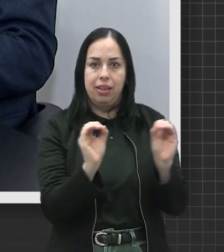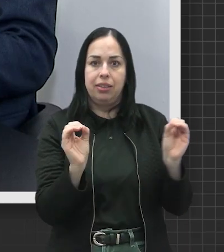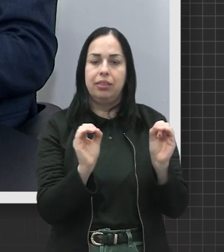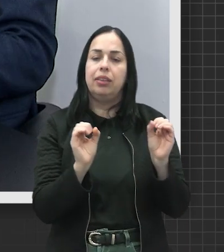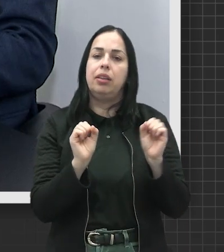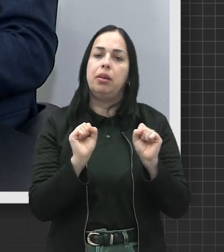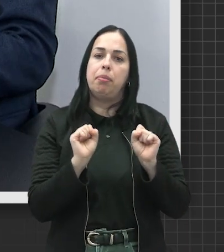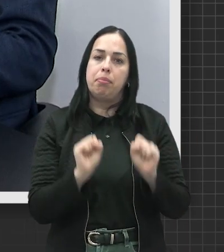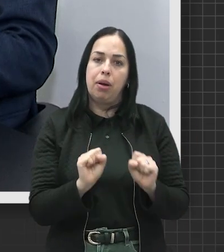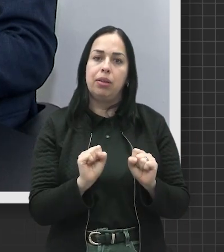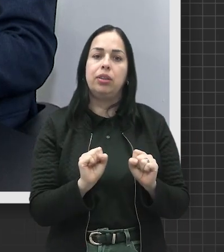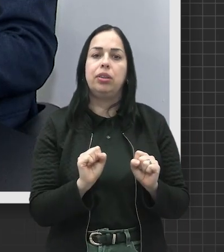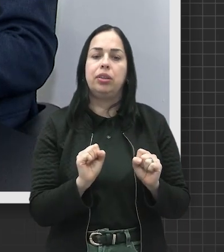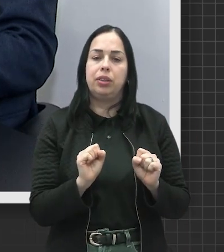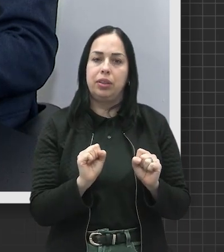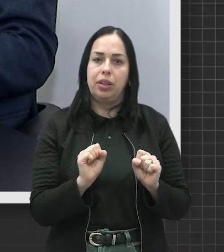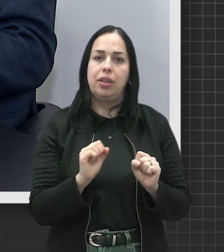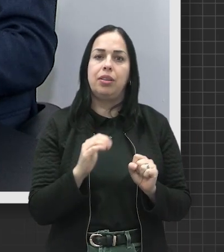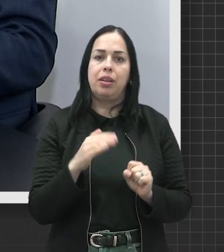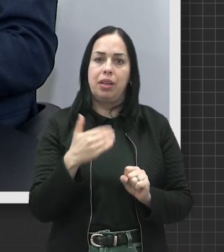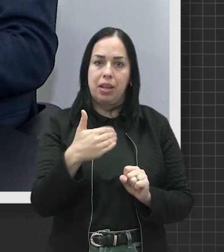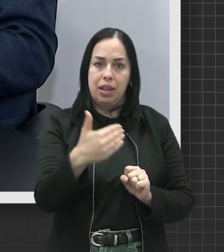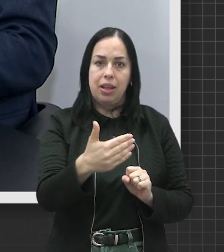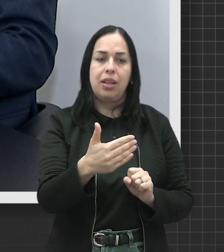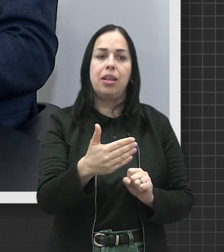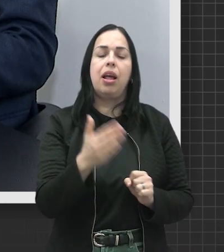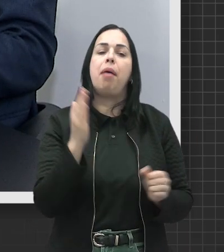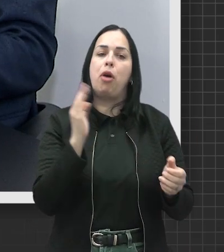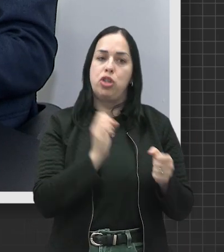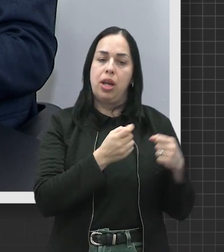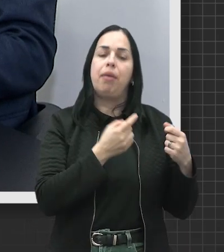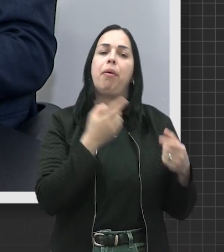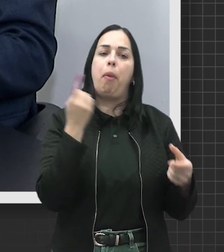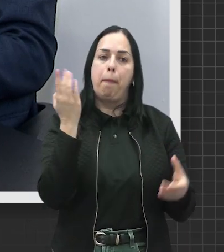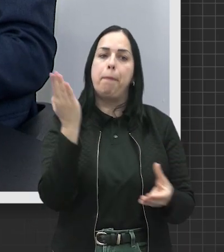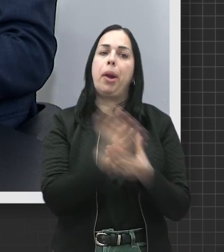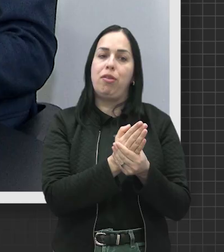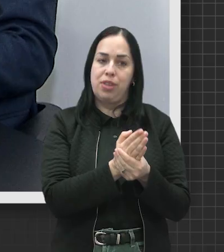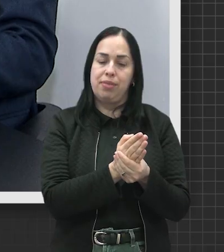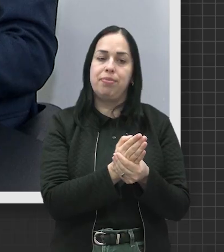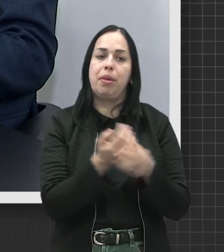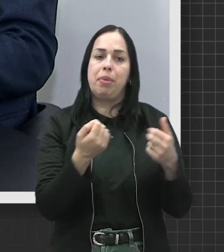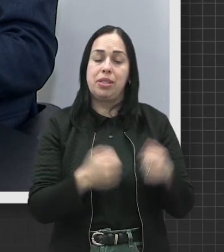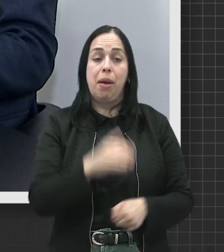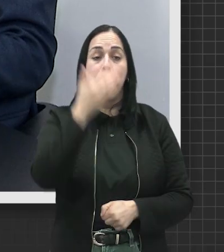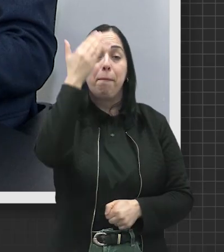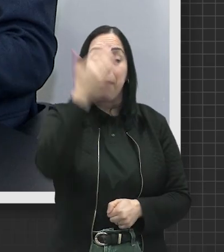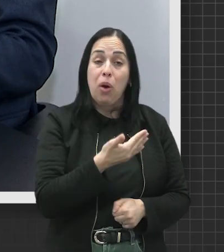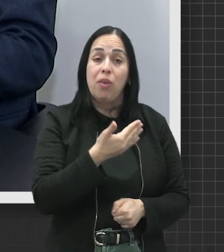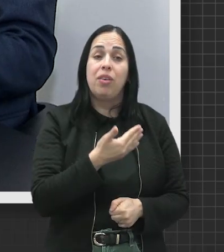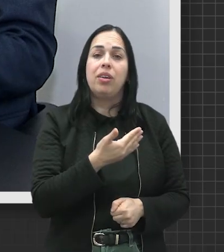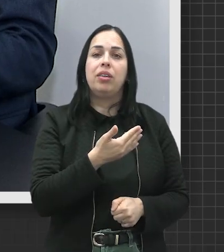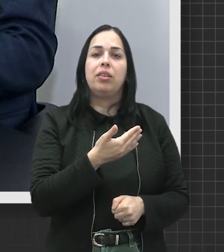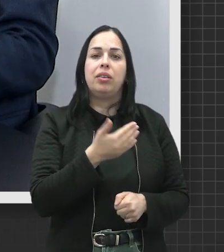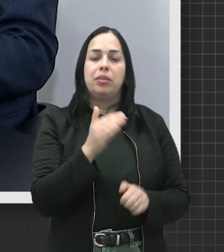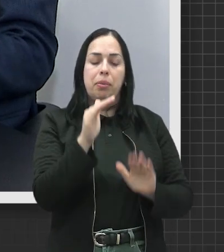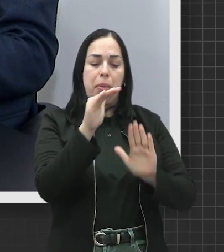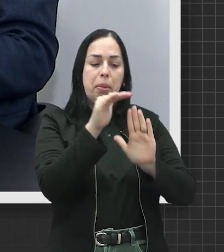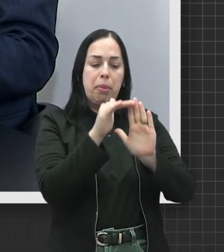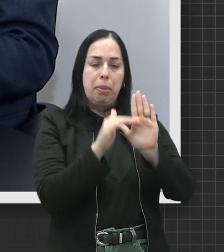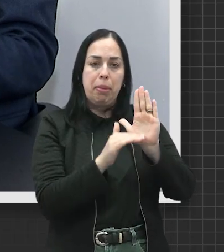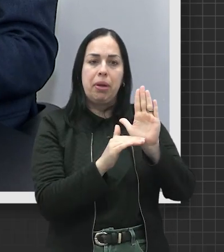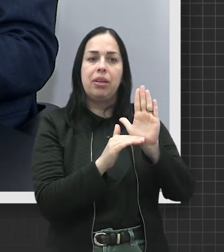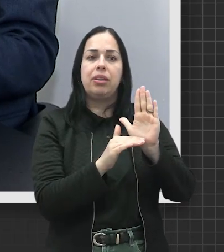união estável, isso poderá ser reconhecido mediante ação judicial, onde ela tem que comprovar,